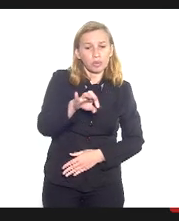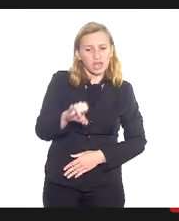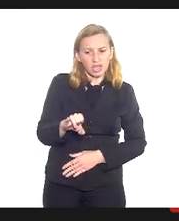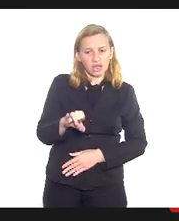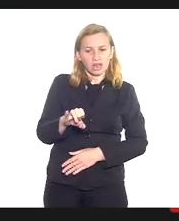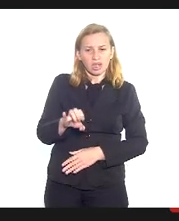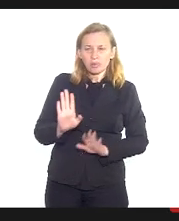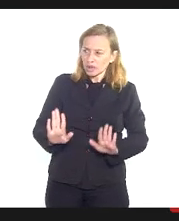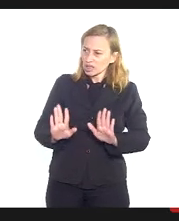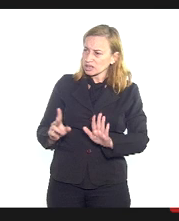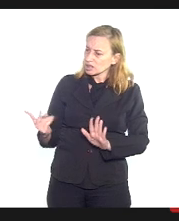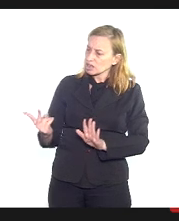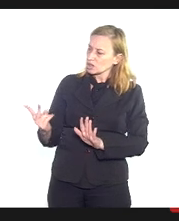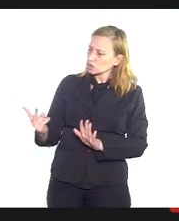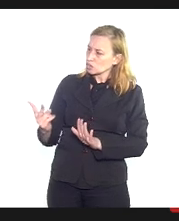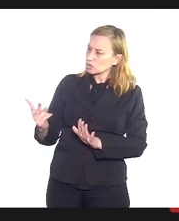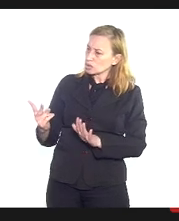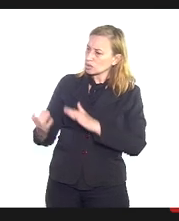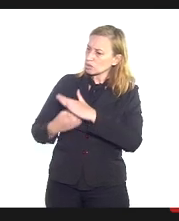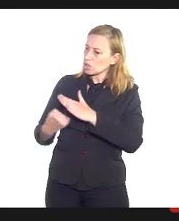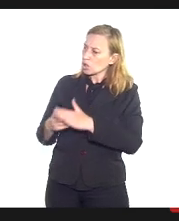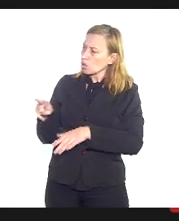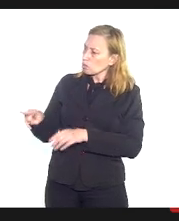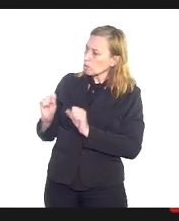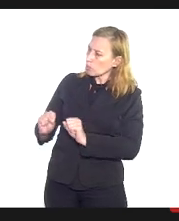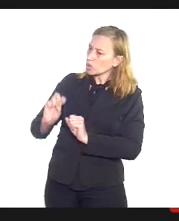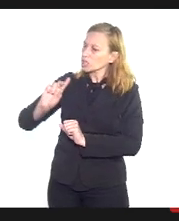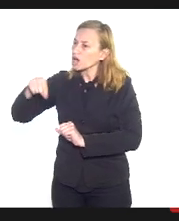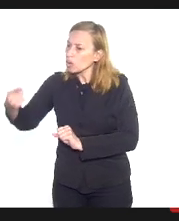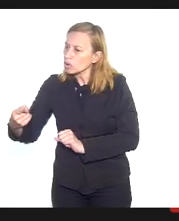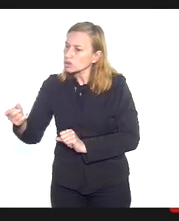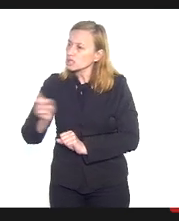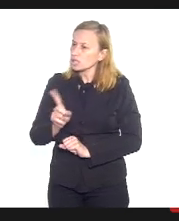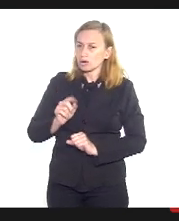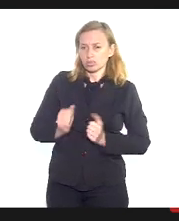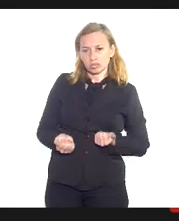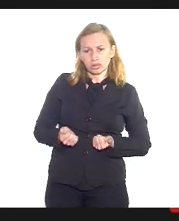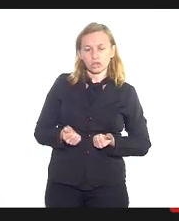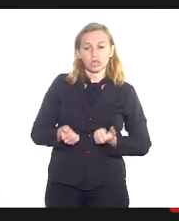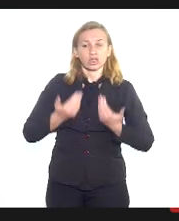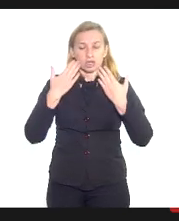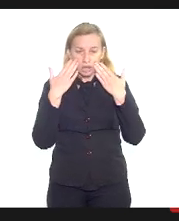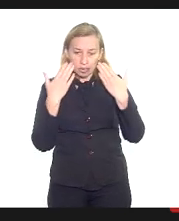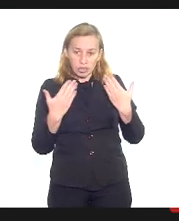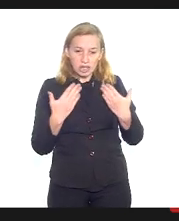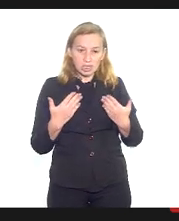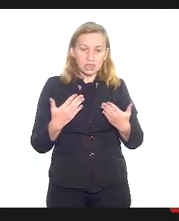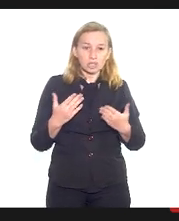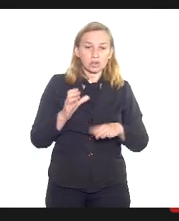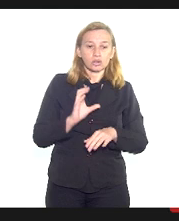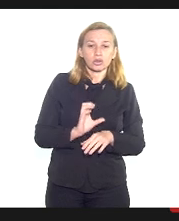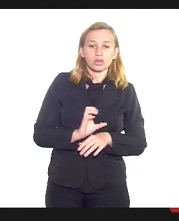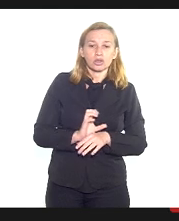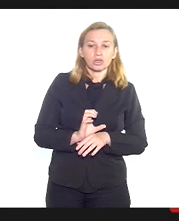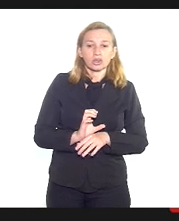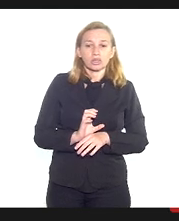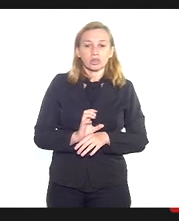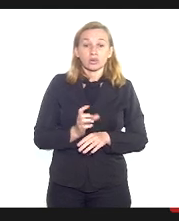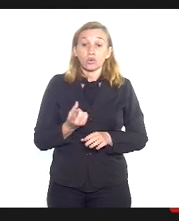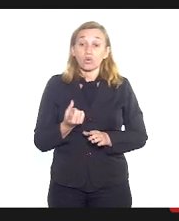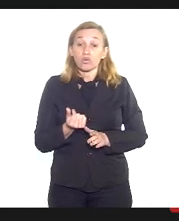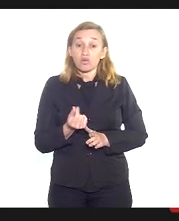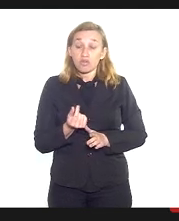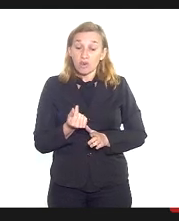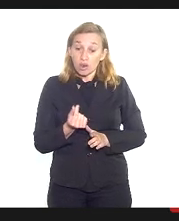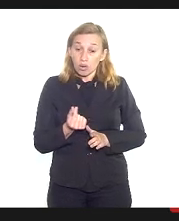ambas empresas concessionárias? Por que, que uma adota e uma adota? E quando a gente entra, por exemplo, nos custos de apretamento, há uma